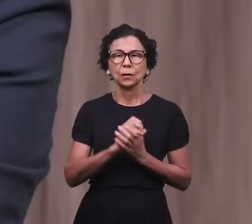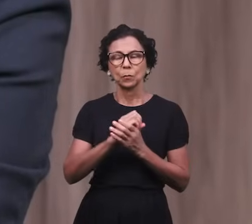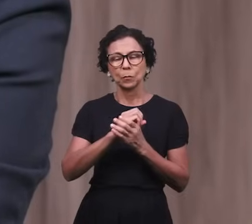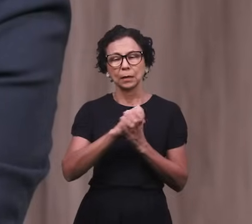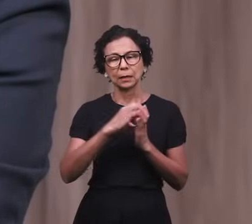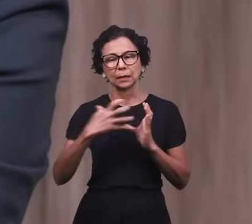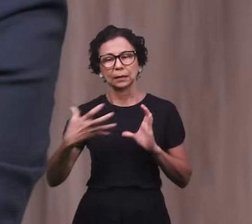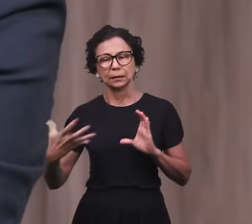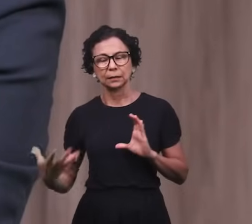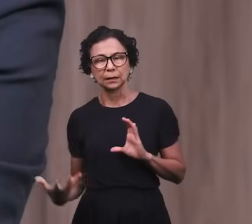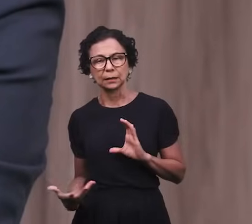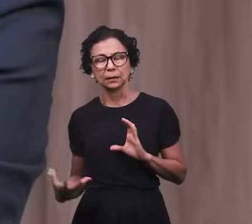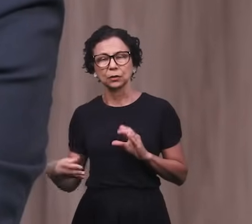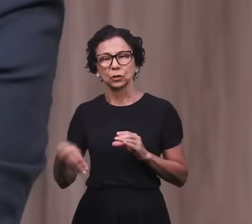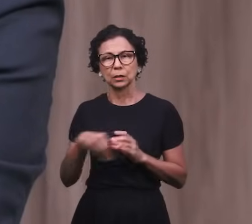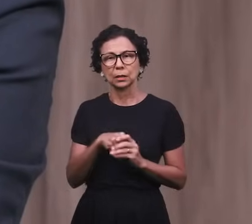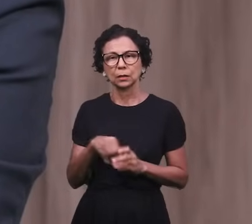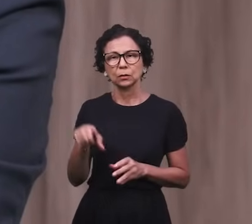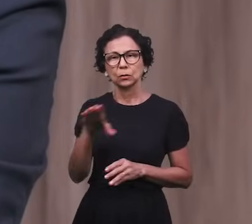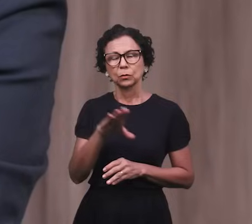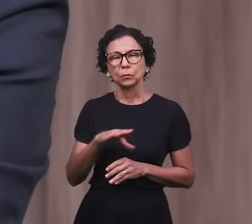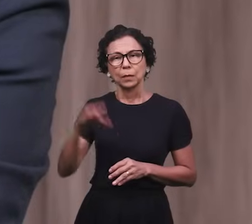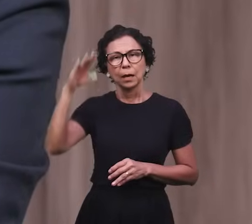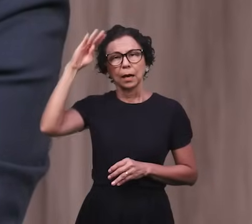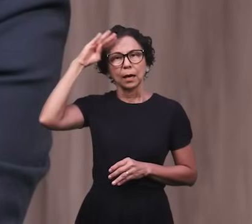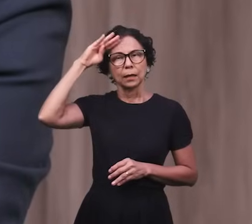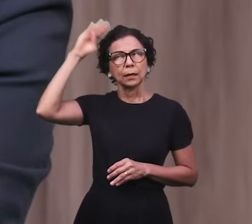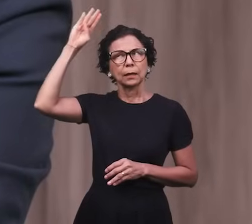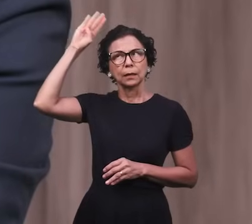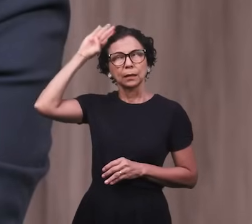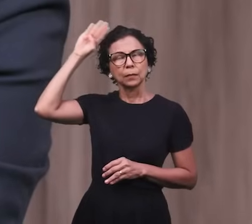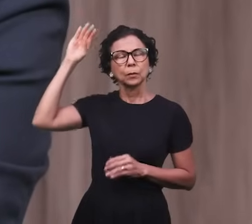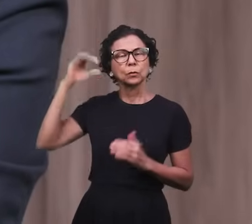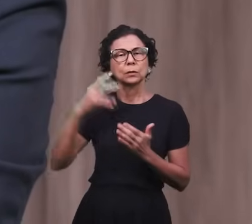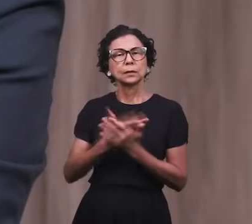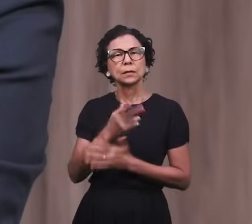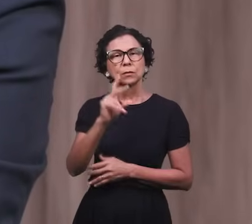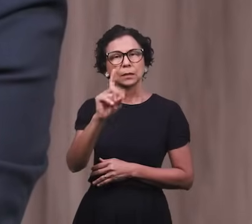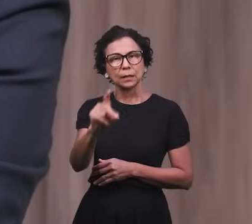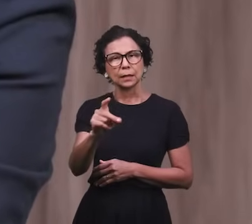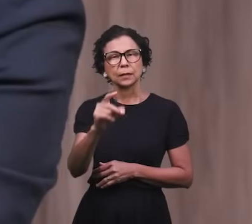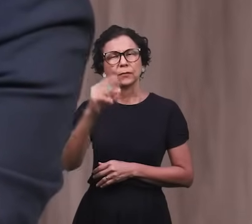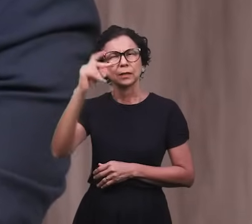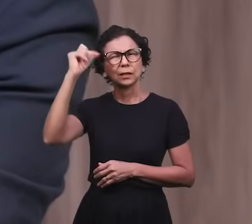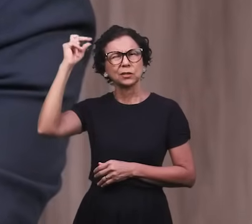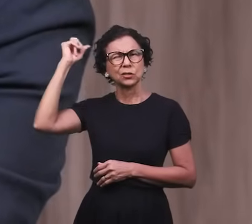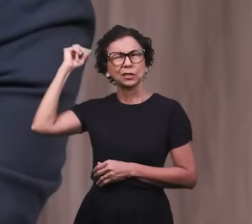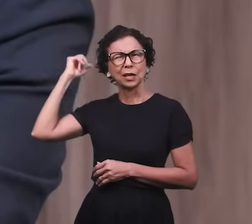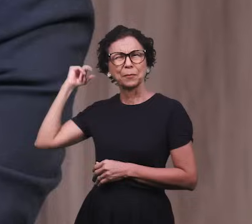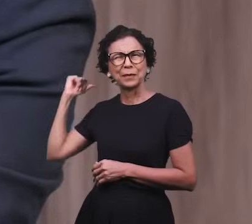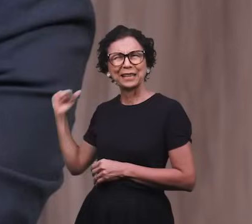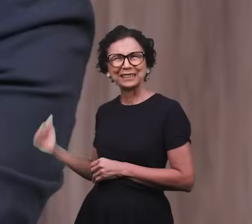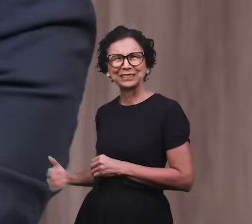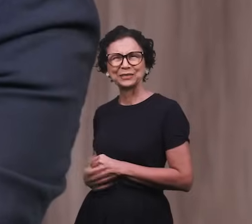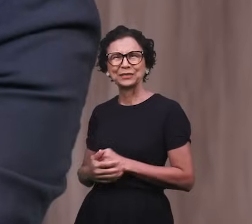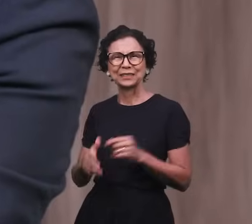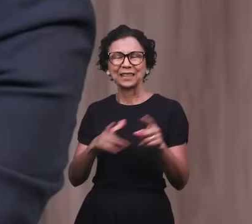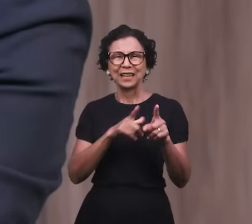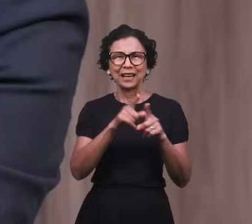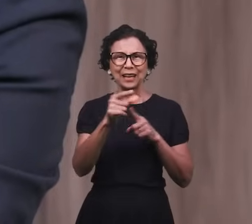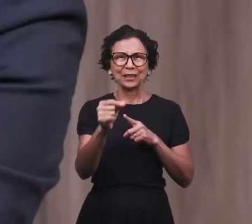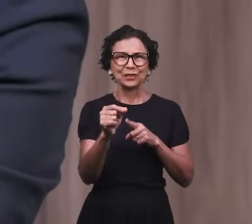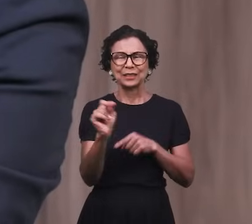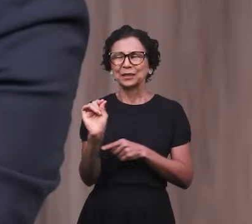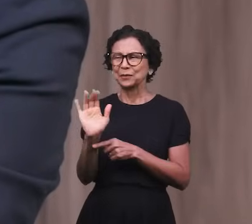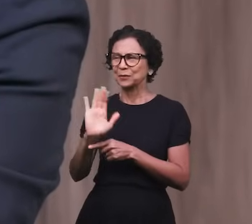tecnologias disruptivas, né? Então, à medida que o tempo vai passando, antigamente existiam as locadoras de